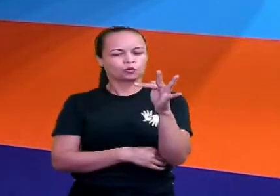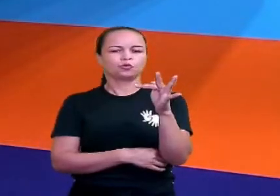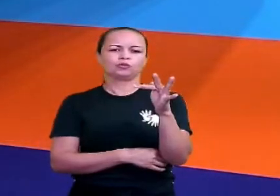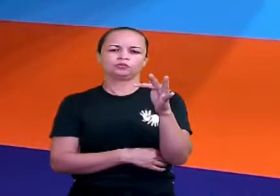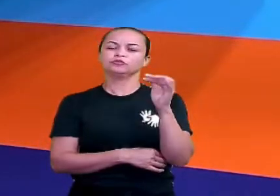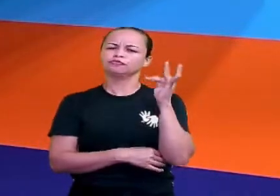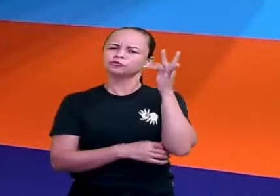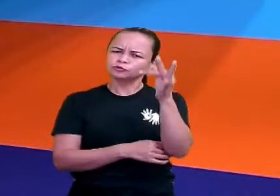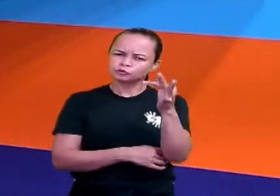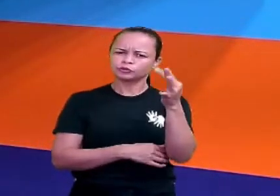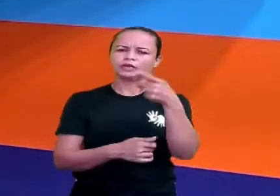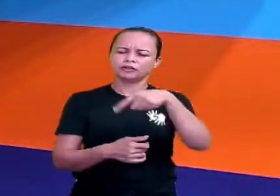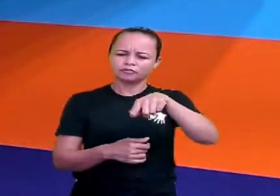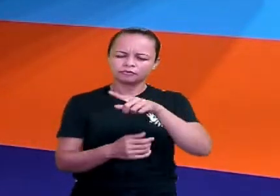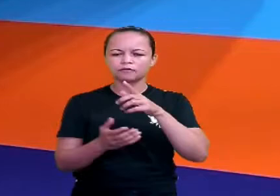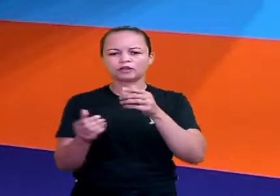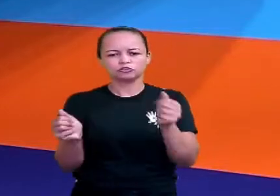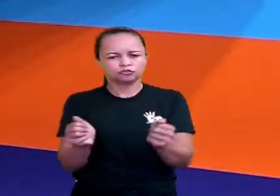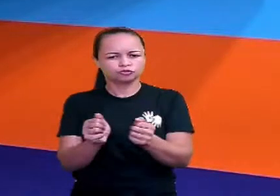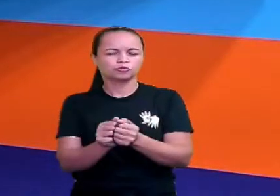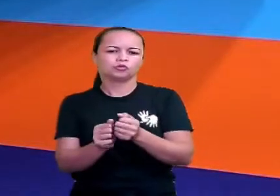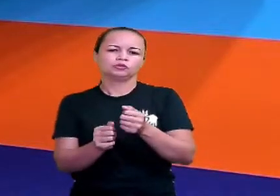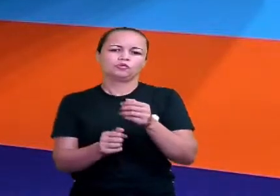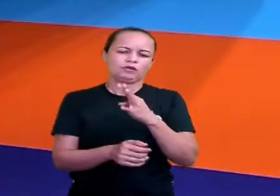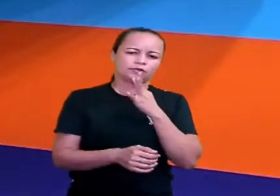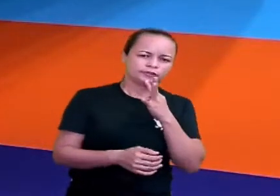com alguém e vai conhecer a praia, certo?